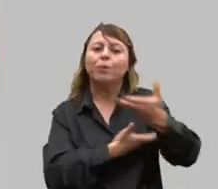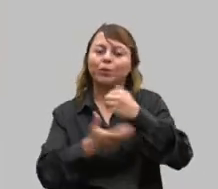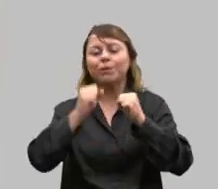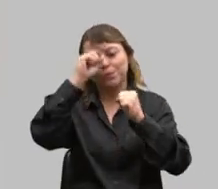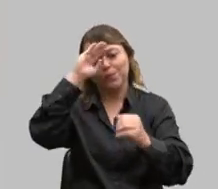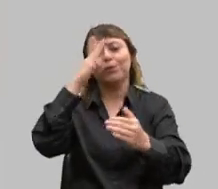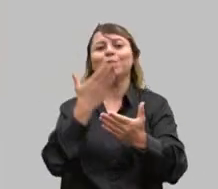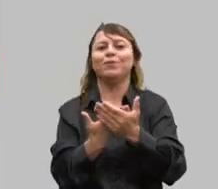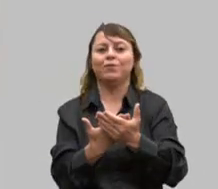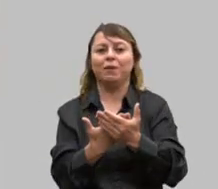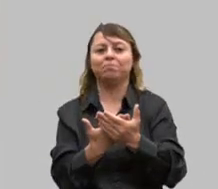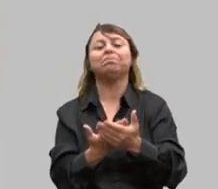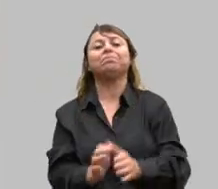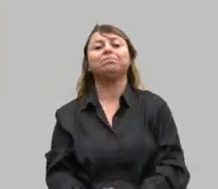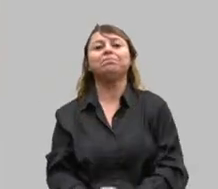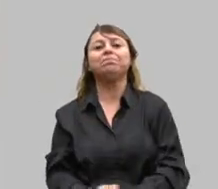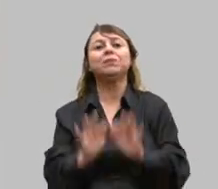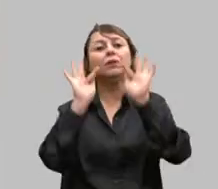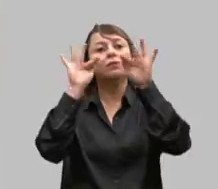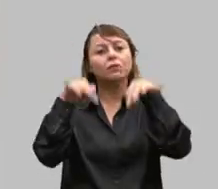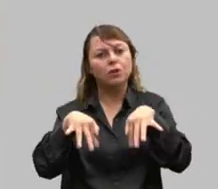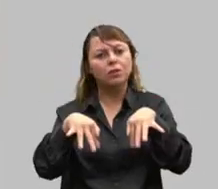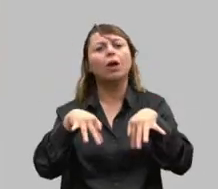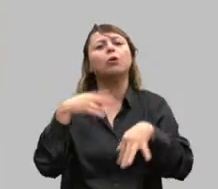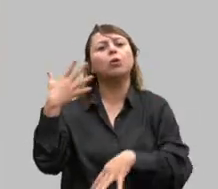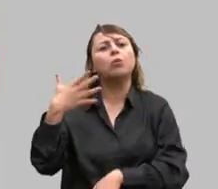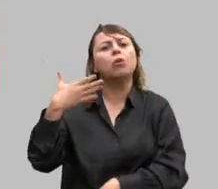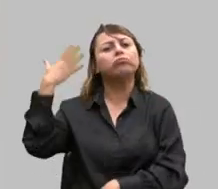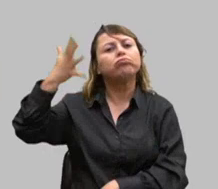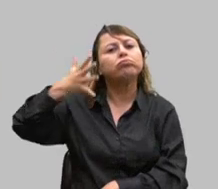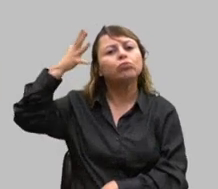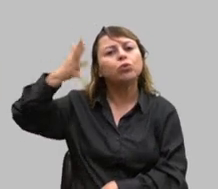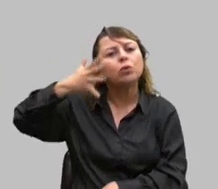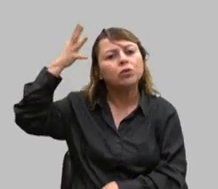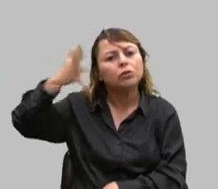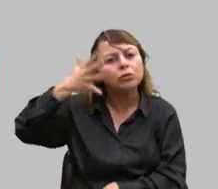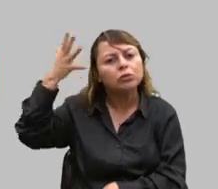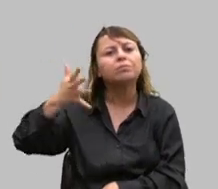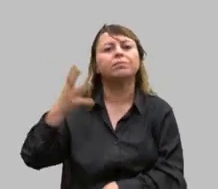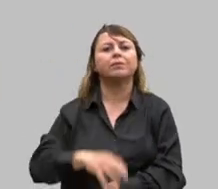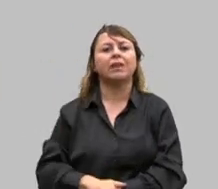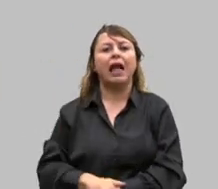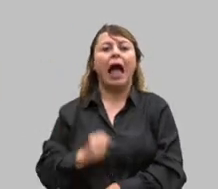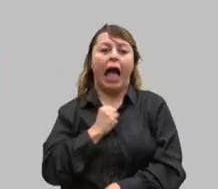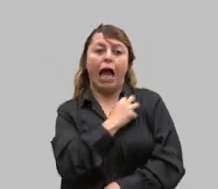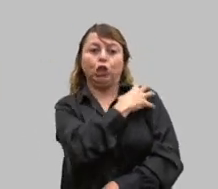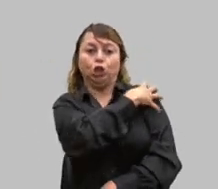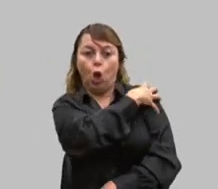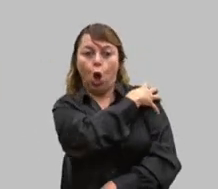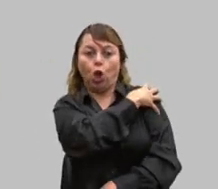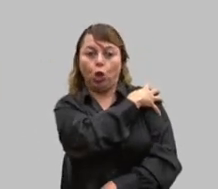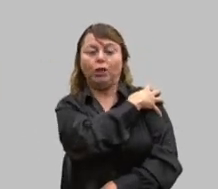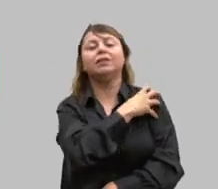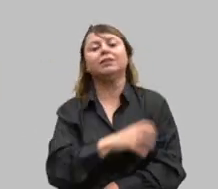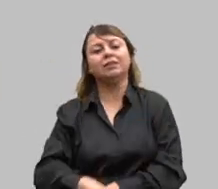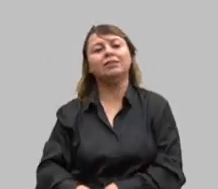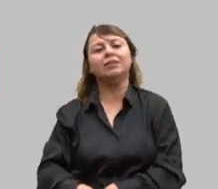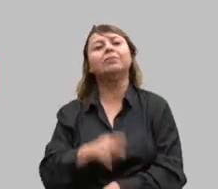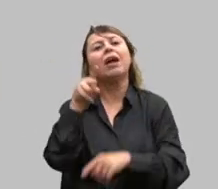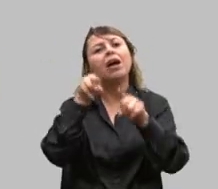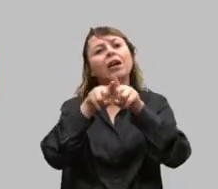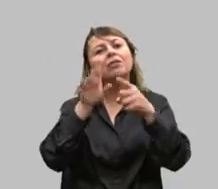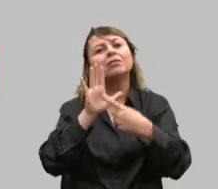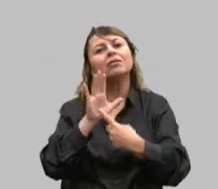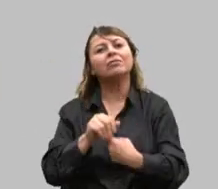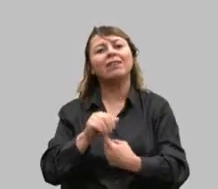por fim eu encerro meu discurso com uma citação do grande Aristóteles que coincidentemente é uma variação da